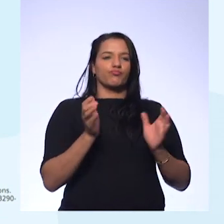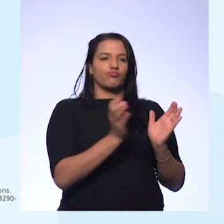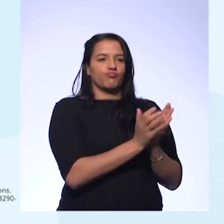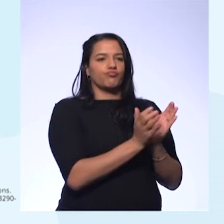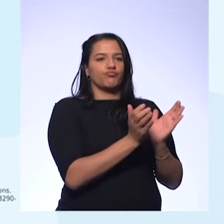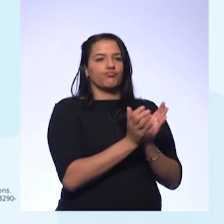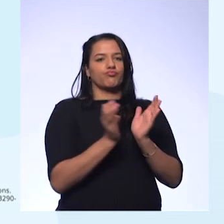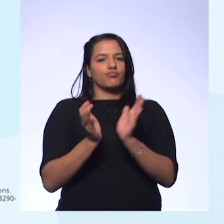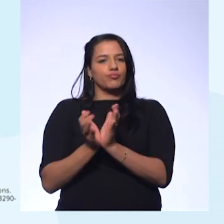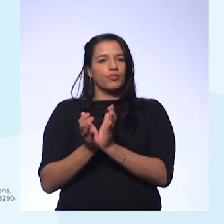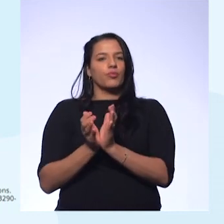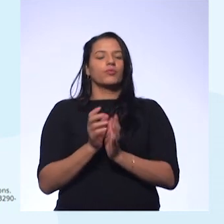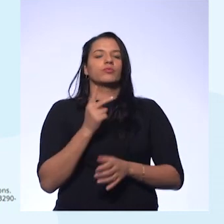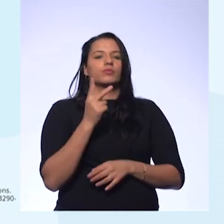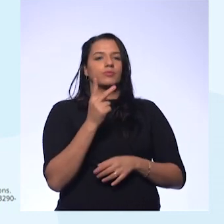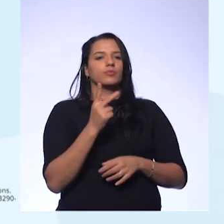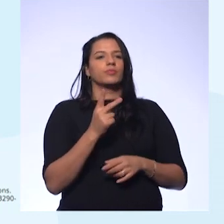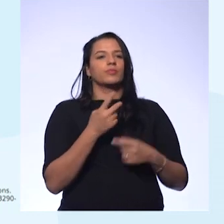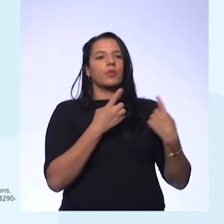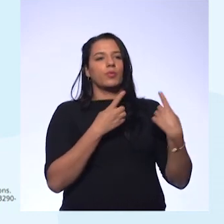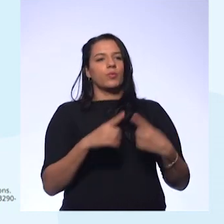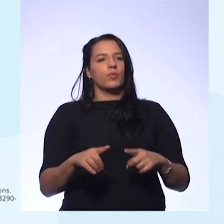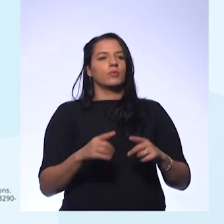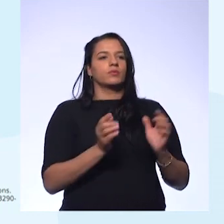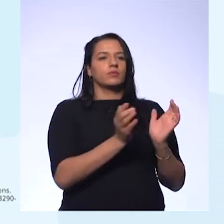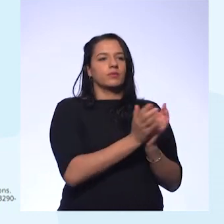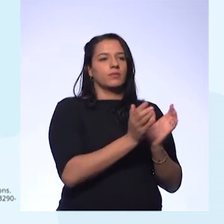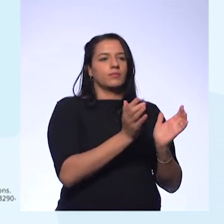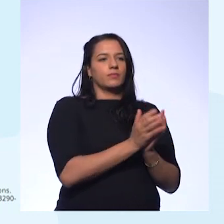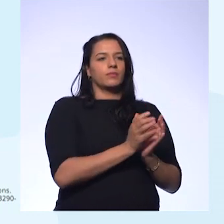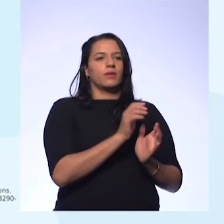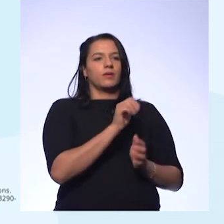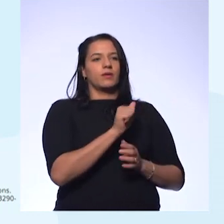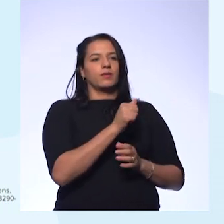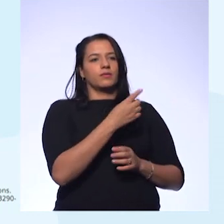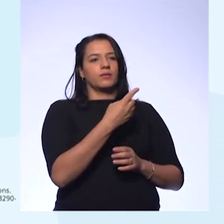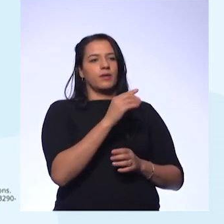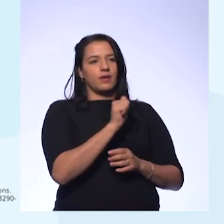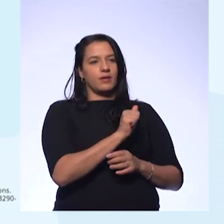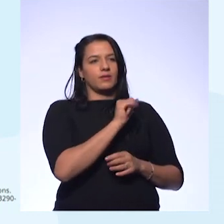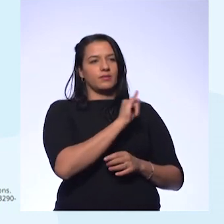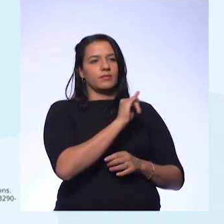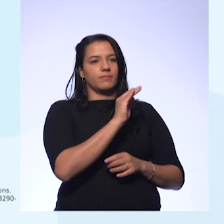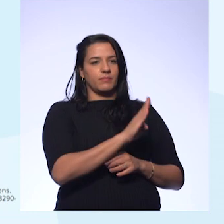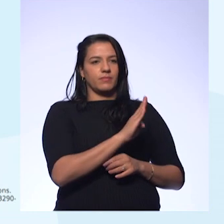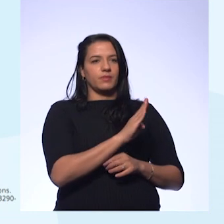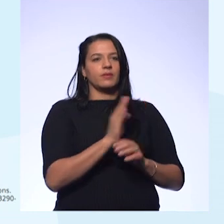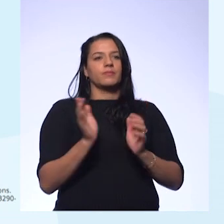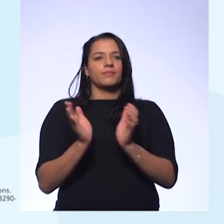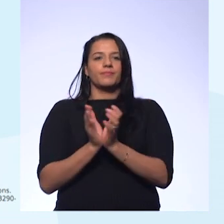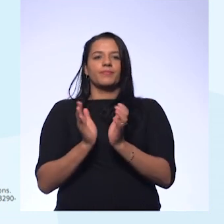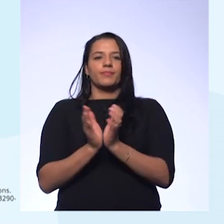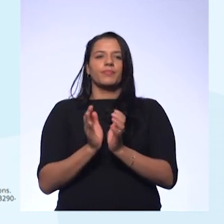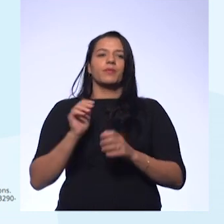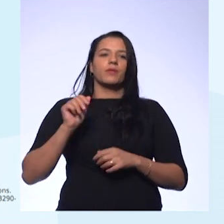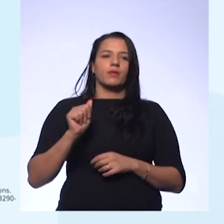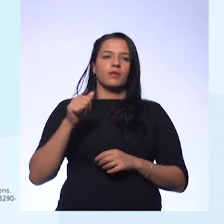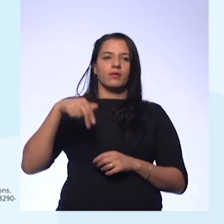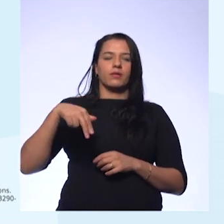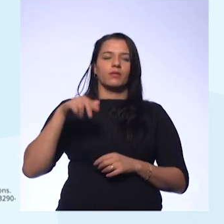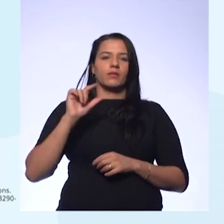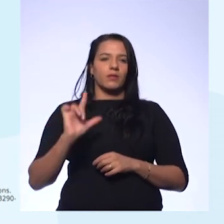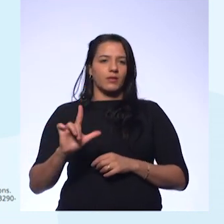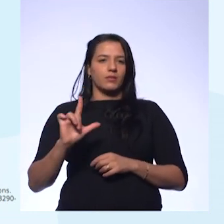Integralista Brasileira e a Aliança Nacional Libertadora. A A e B liderada pelo Plínio Salgado, eles